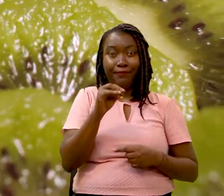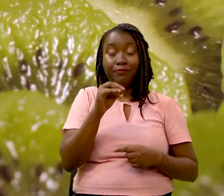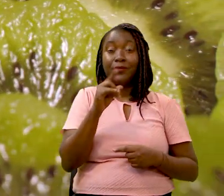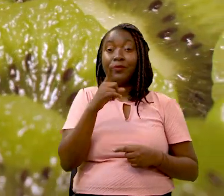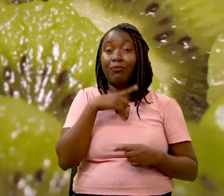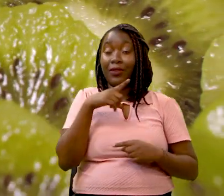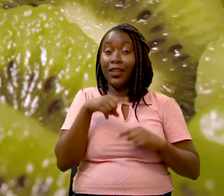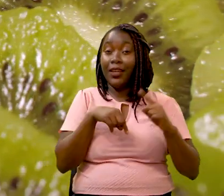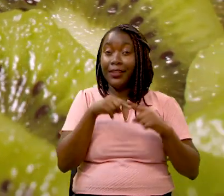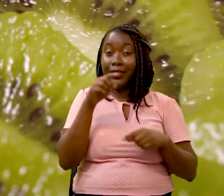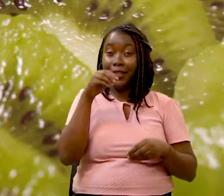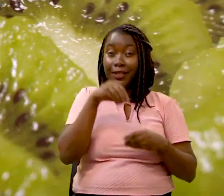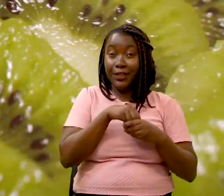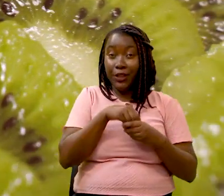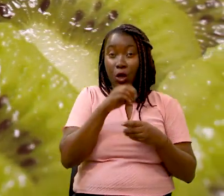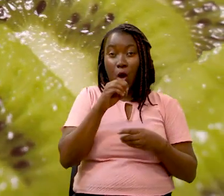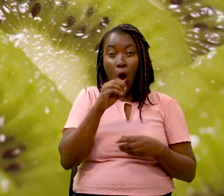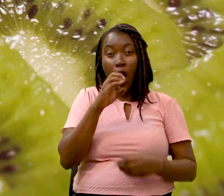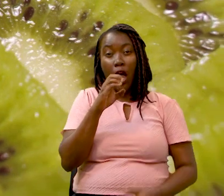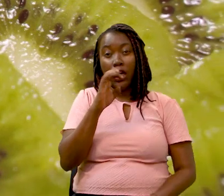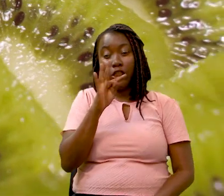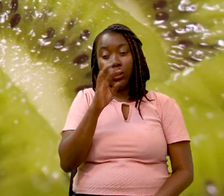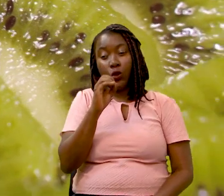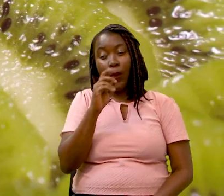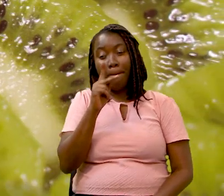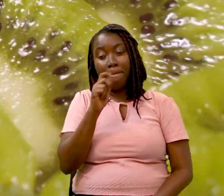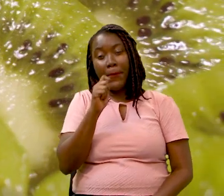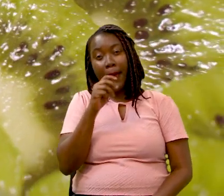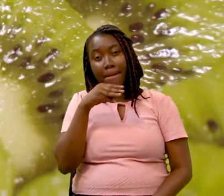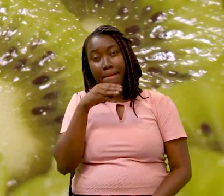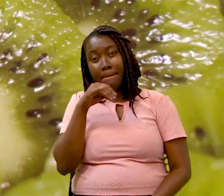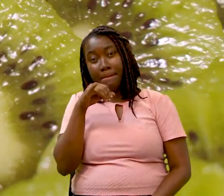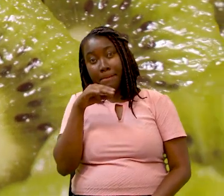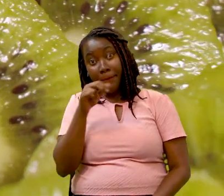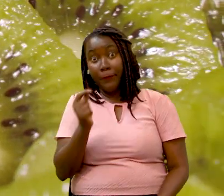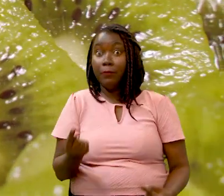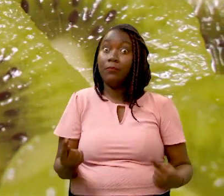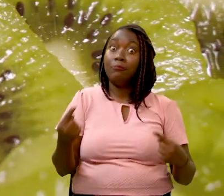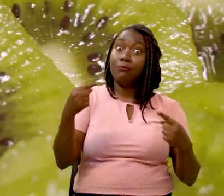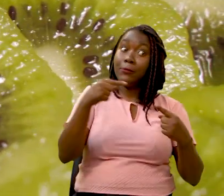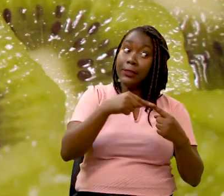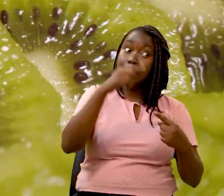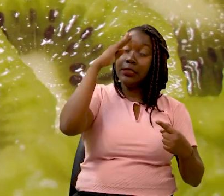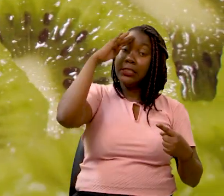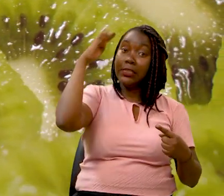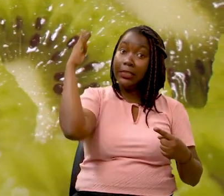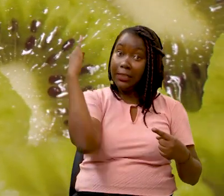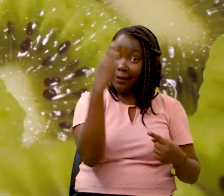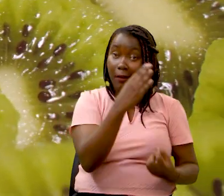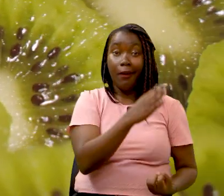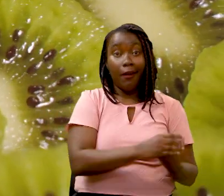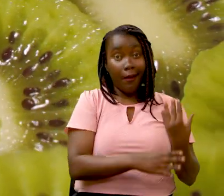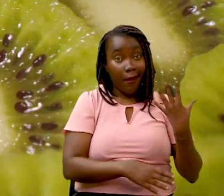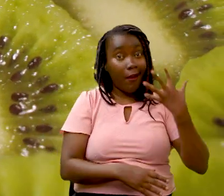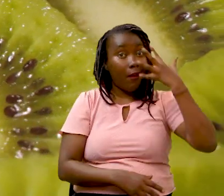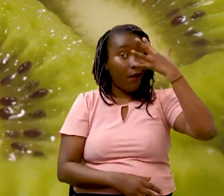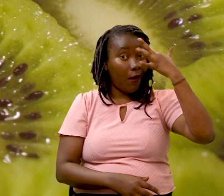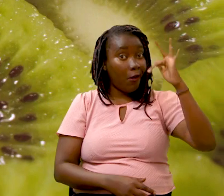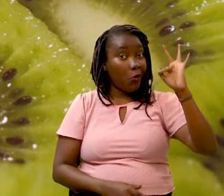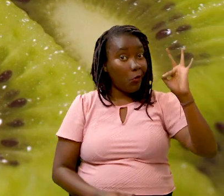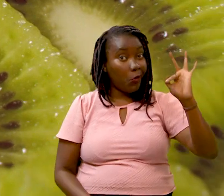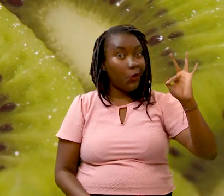uma substância chamada octopamina. E a octopamina ela está associada diretamente com o aparecimento de